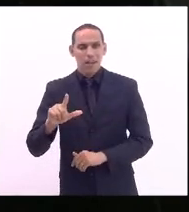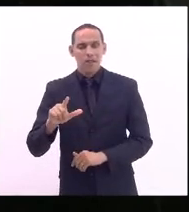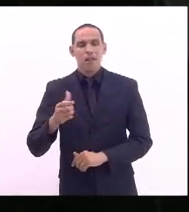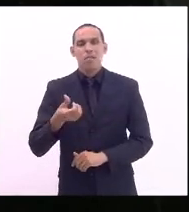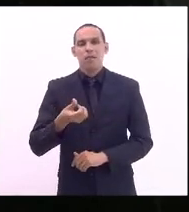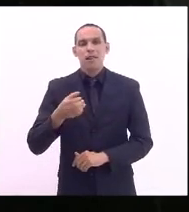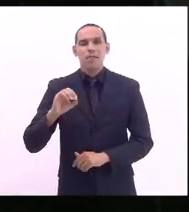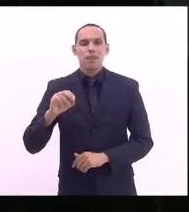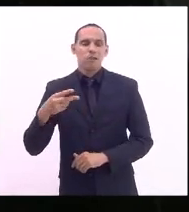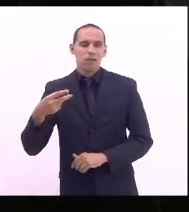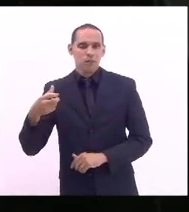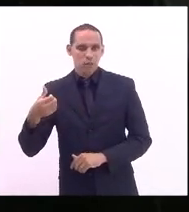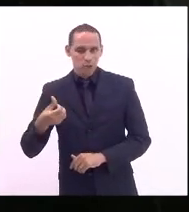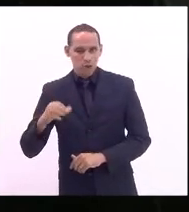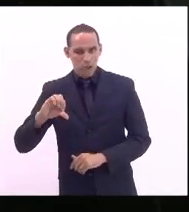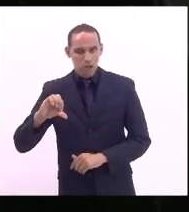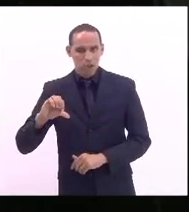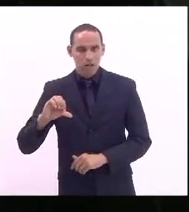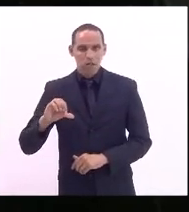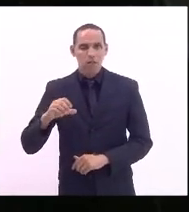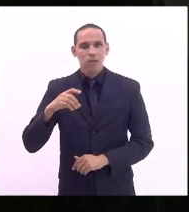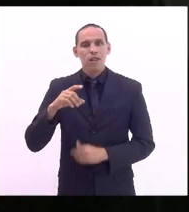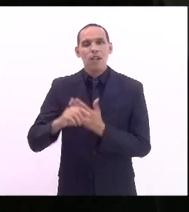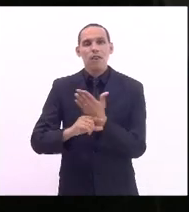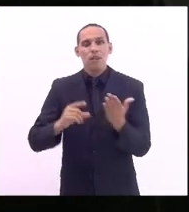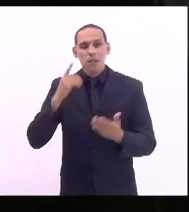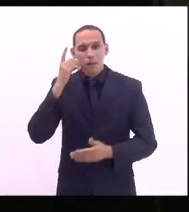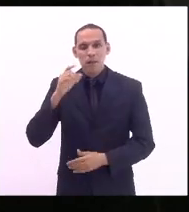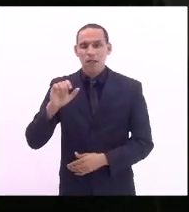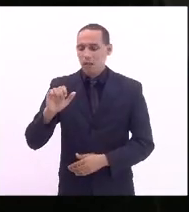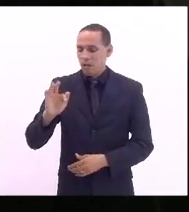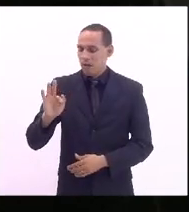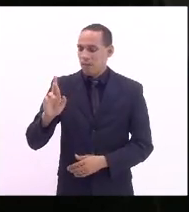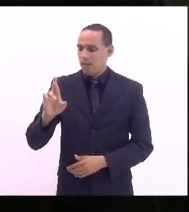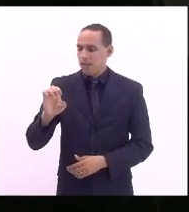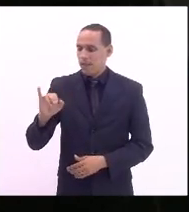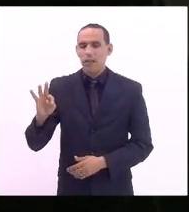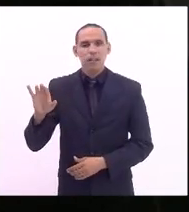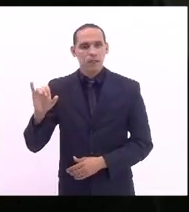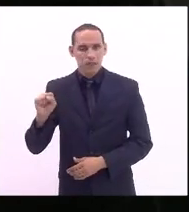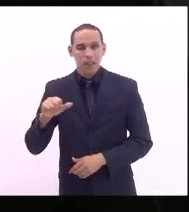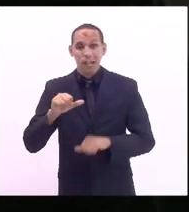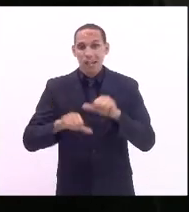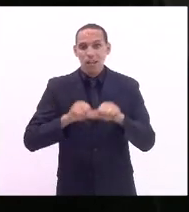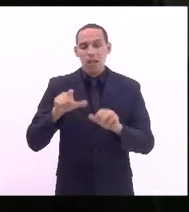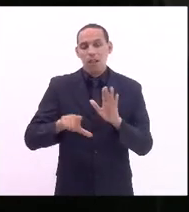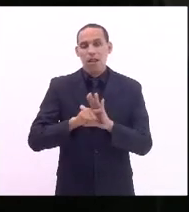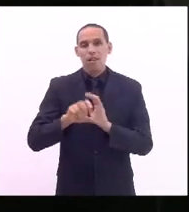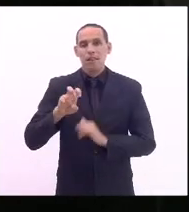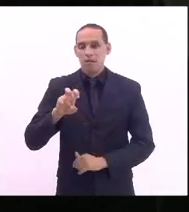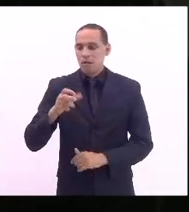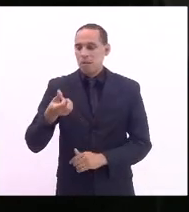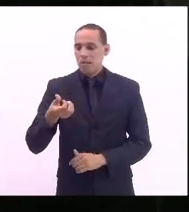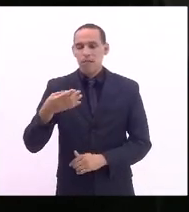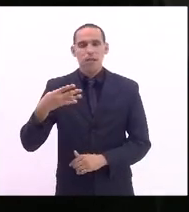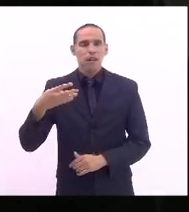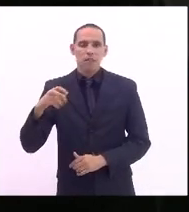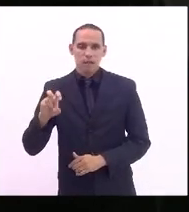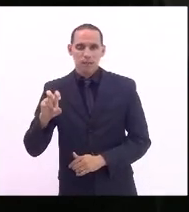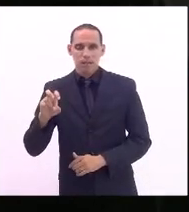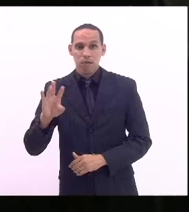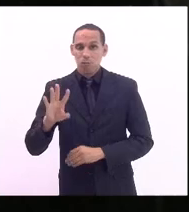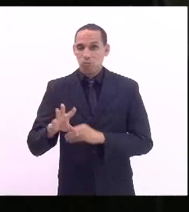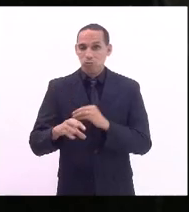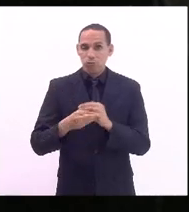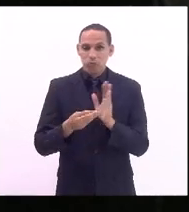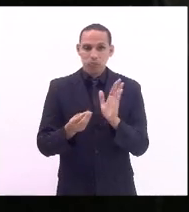do deputado Alexandre Freitas, que altera uma lei, a lei 5645, e inclui